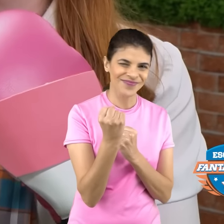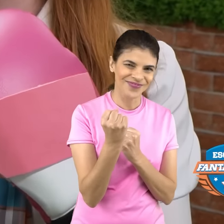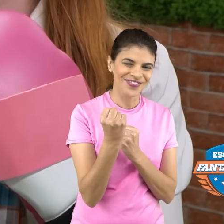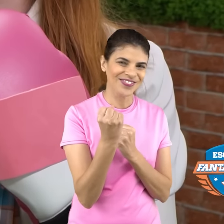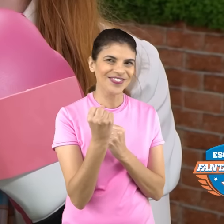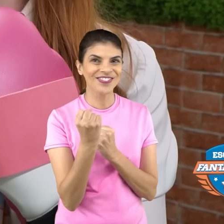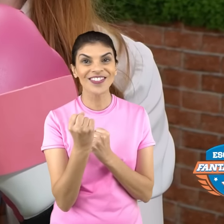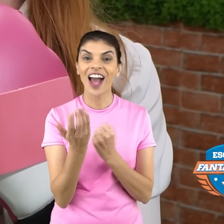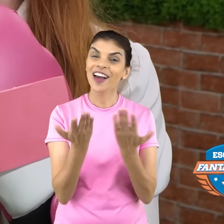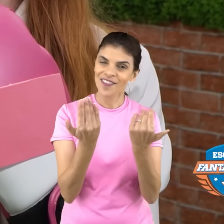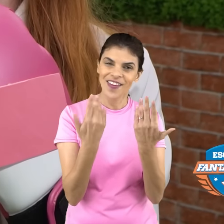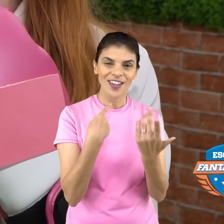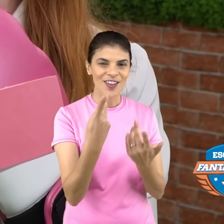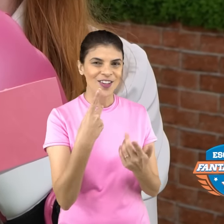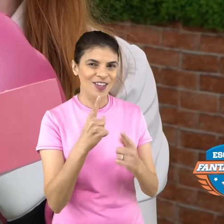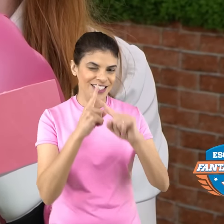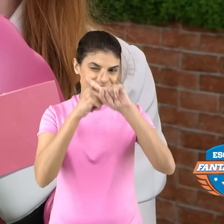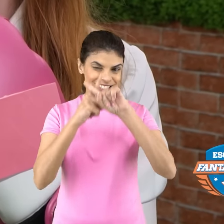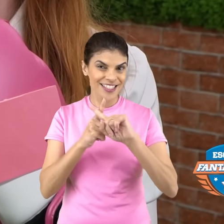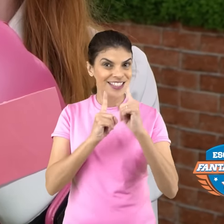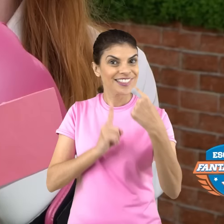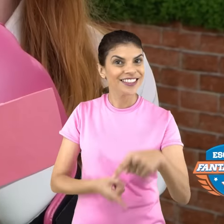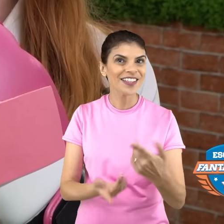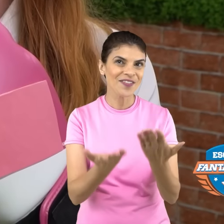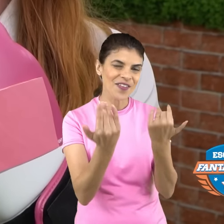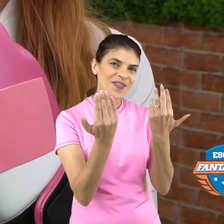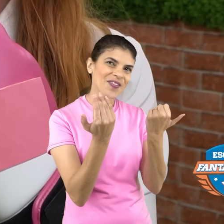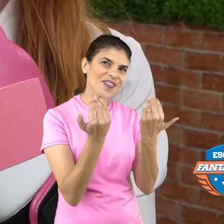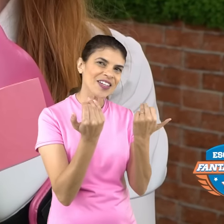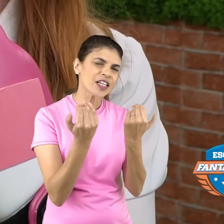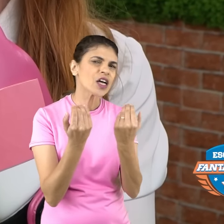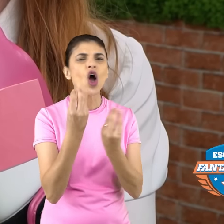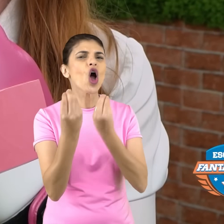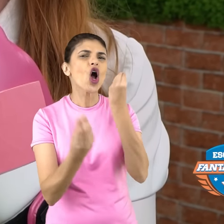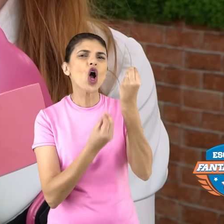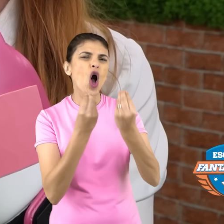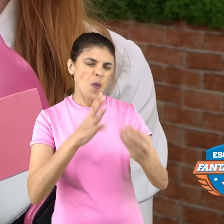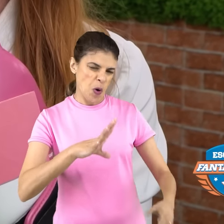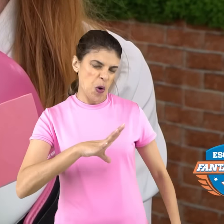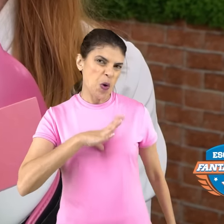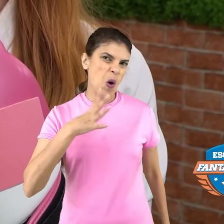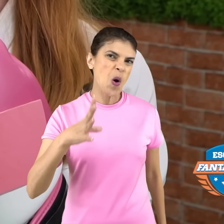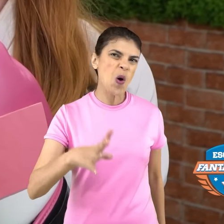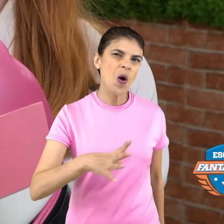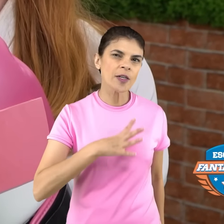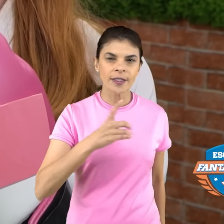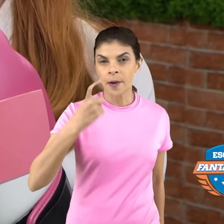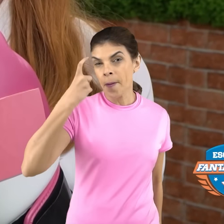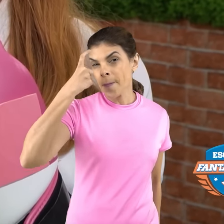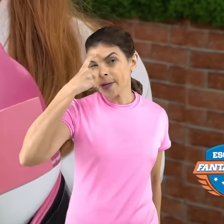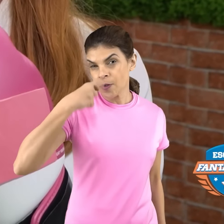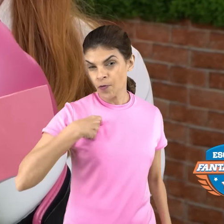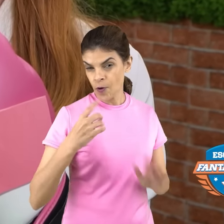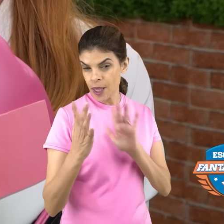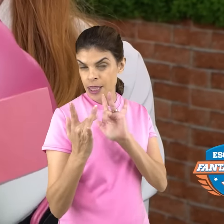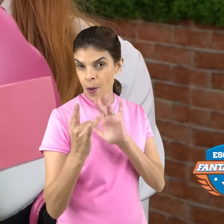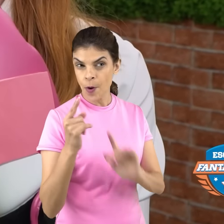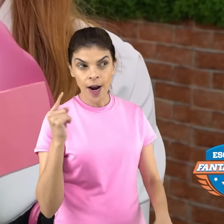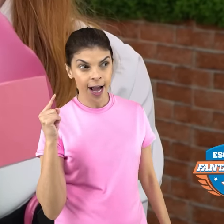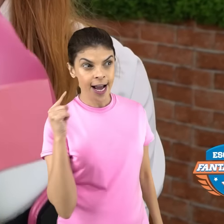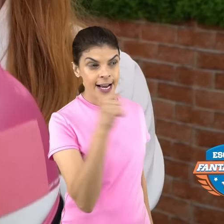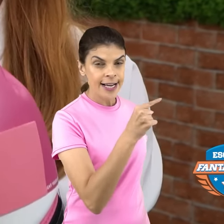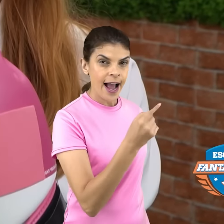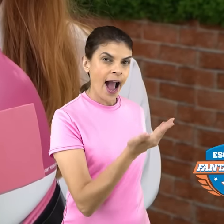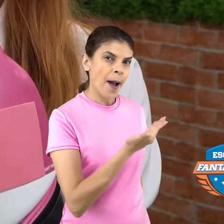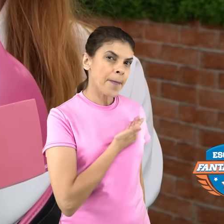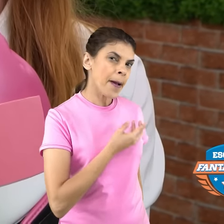Rafael, agora é a hora da gente acertar nossas contas. Como você teve coragem de pensar que eu ia namorar o namorado da minha